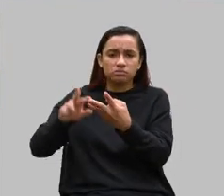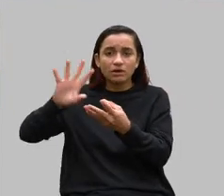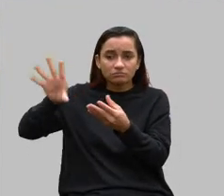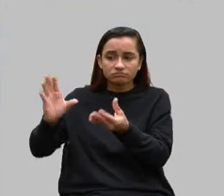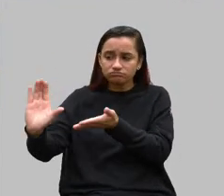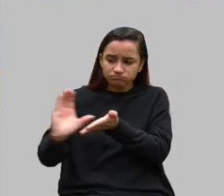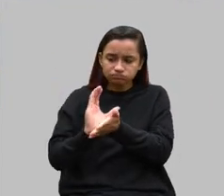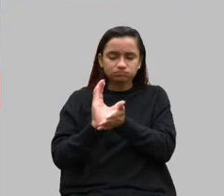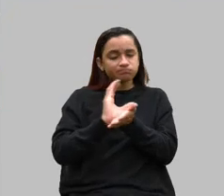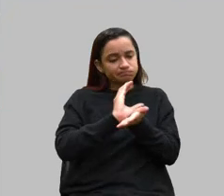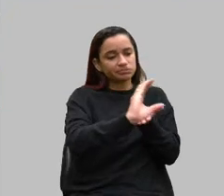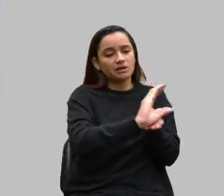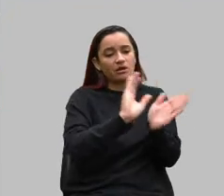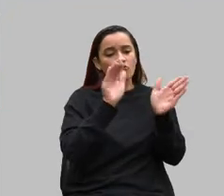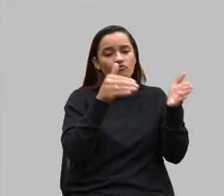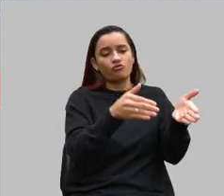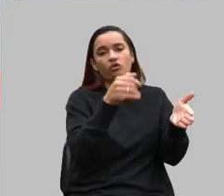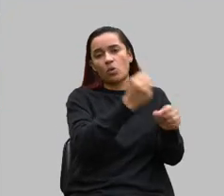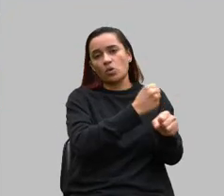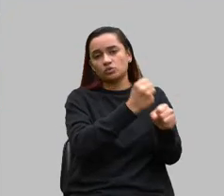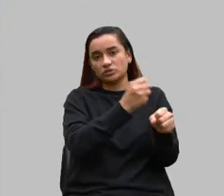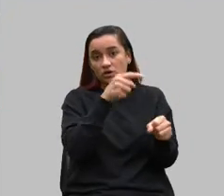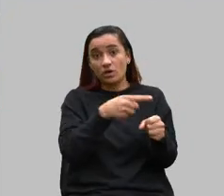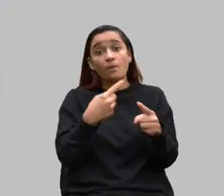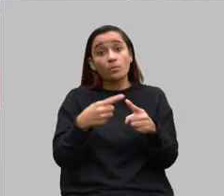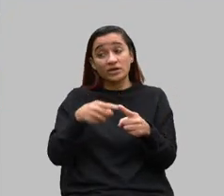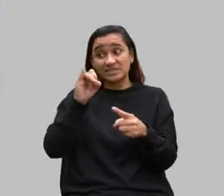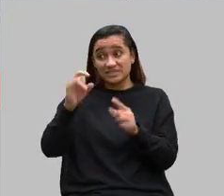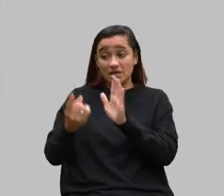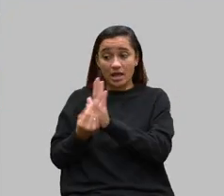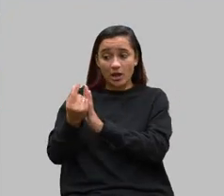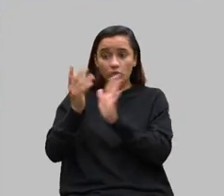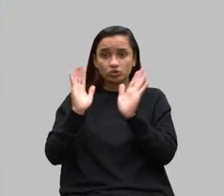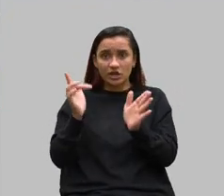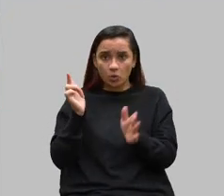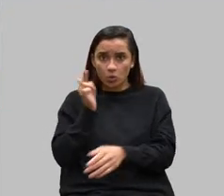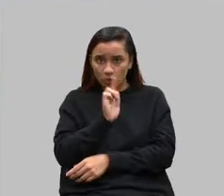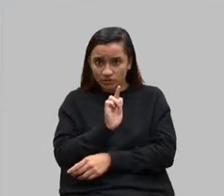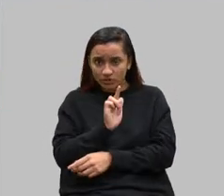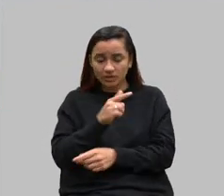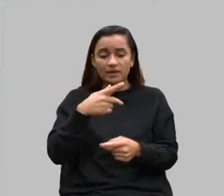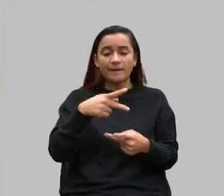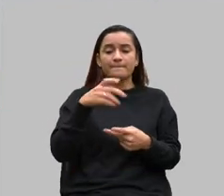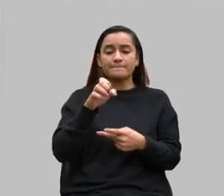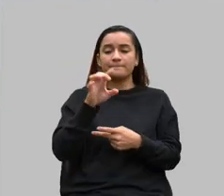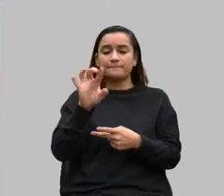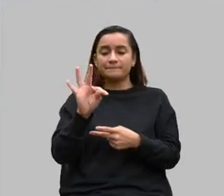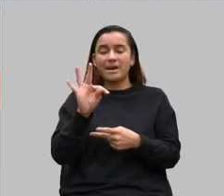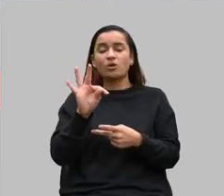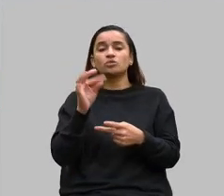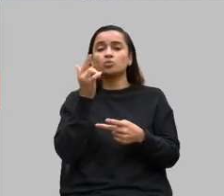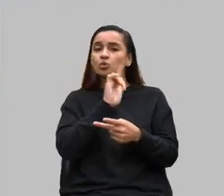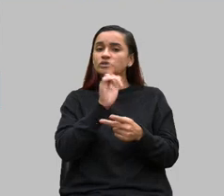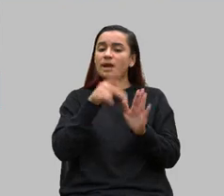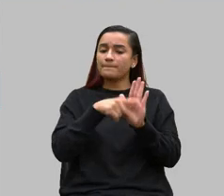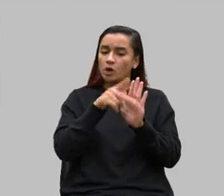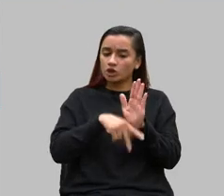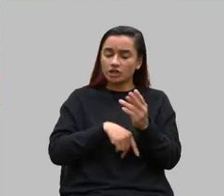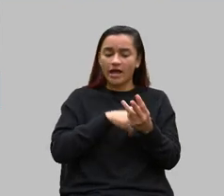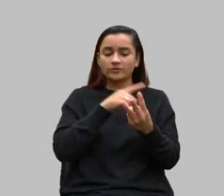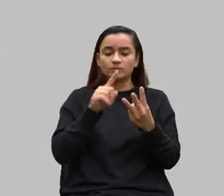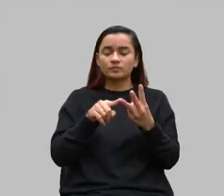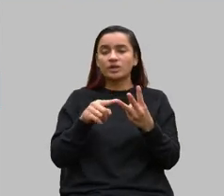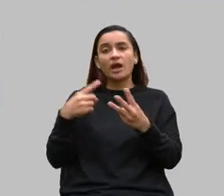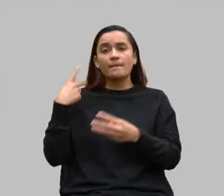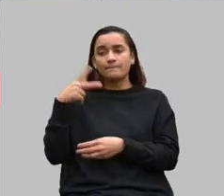compor essa conta porque aí o recurso tá segurado o p Vem e traz a carteira de projeto que é submetida a um segundo filtro político